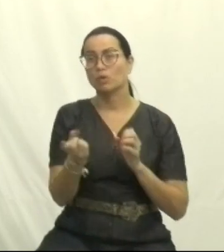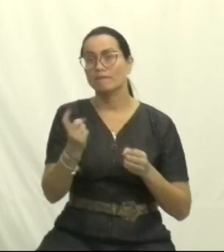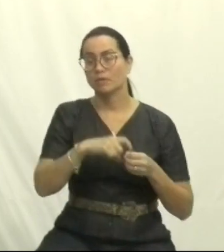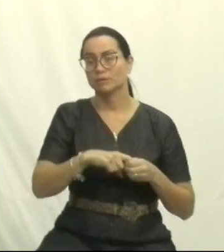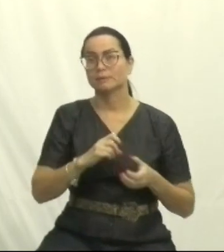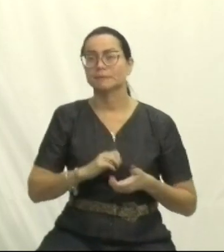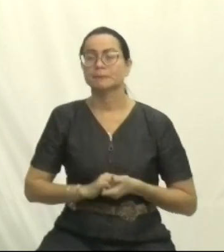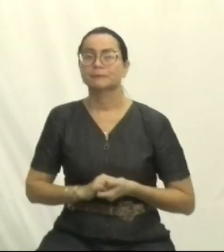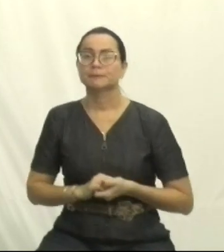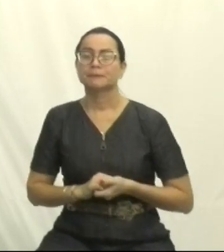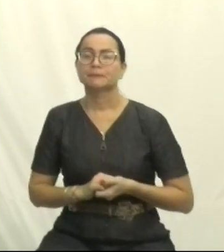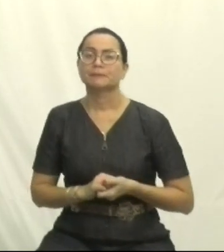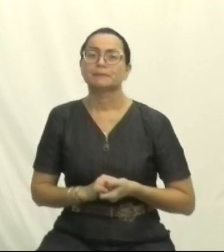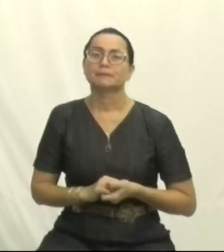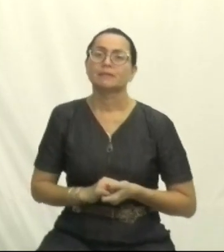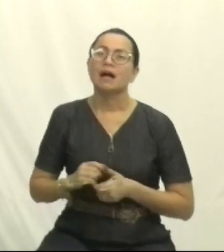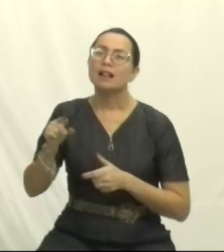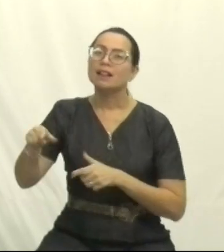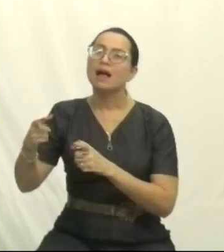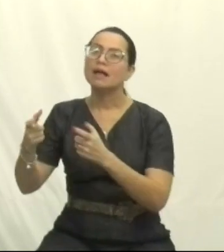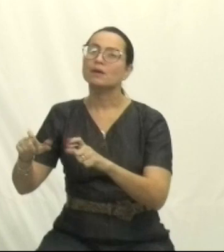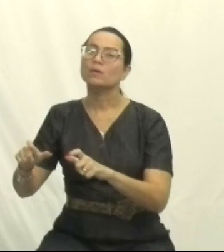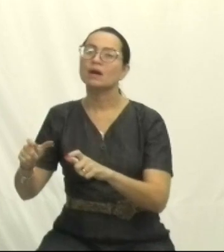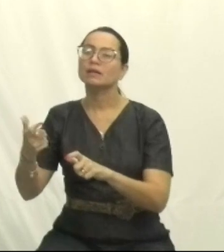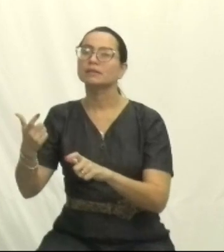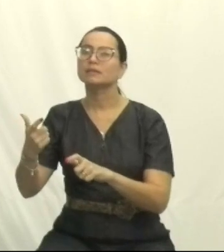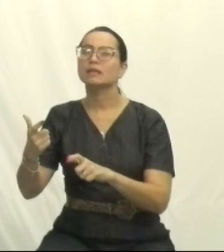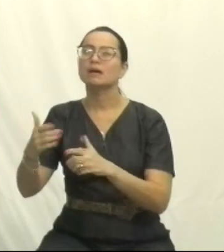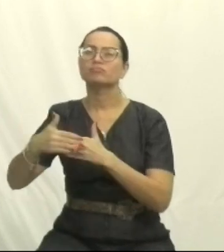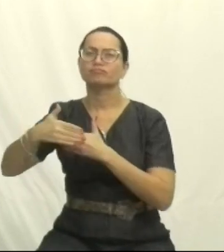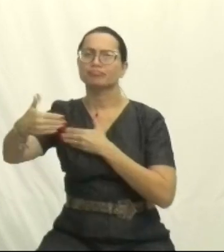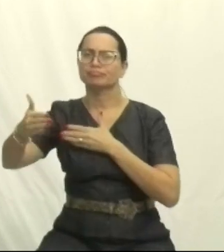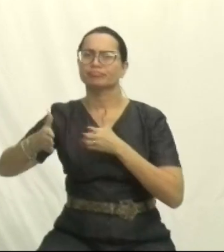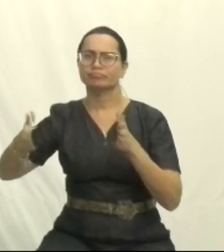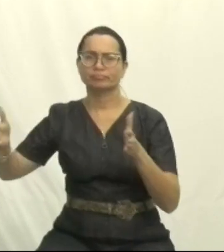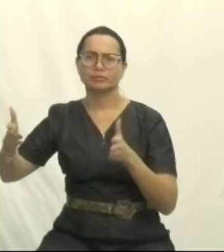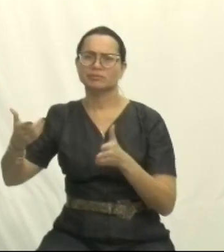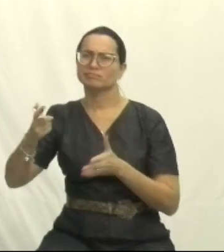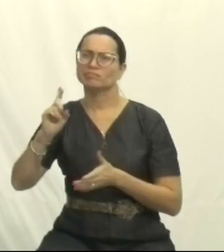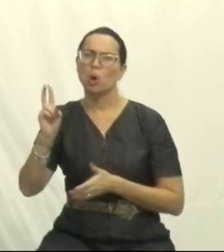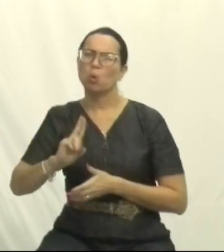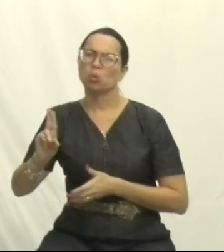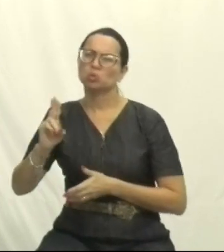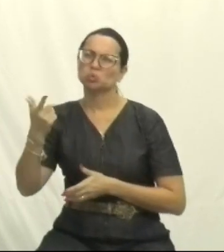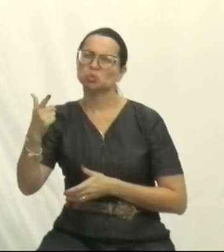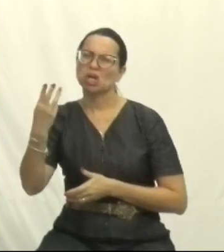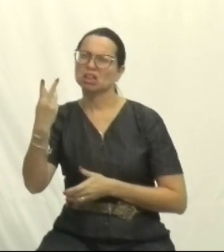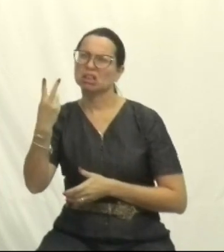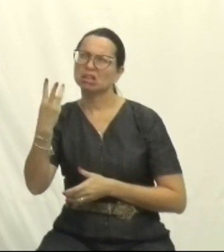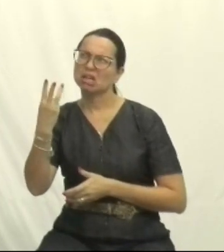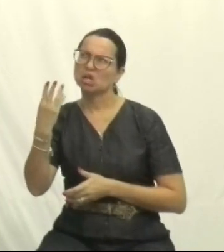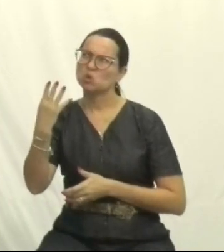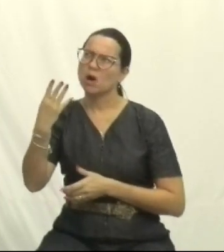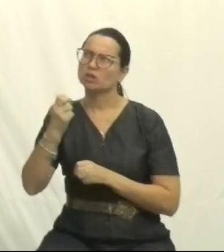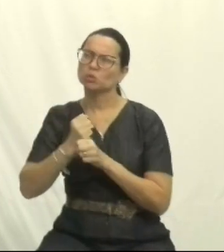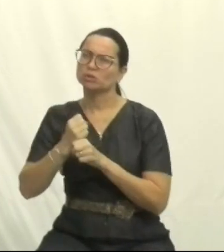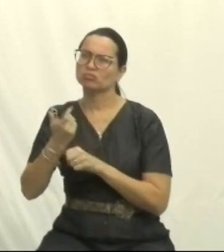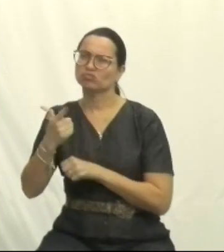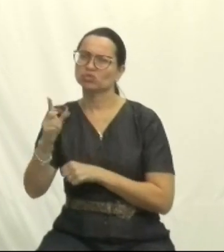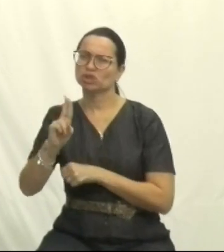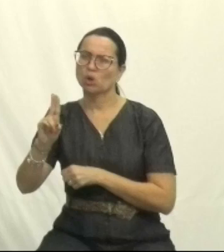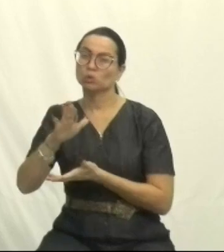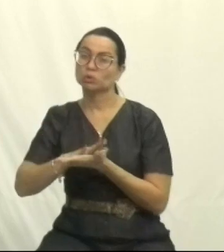E aí era um local que não tinha... Era um galpão da Casam que estava desativado há uns 3, 4 anos. E aí nós